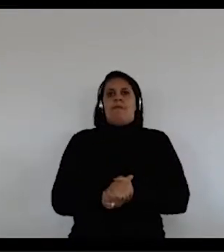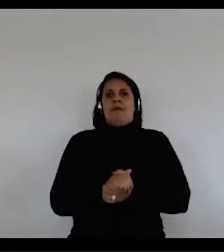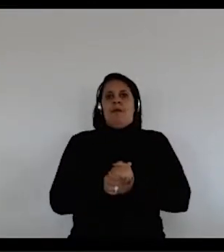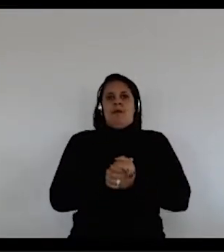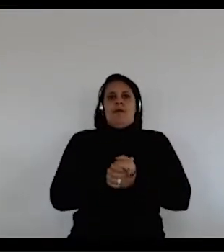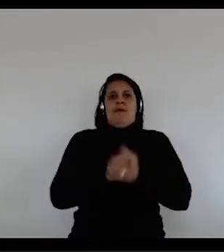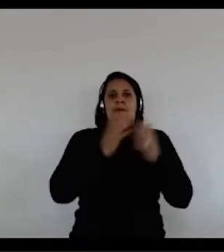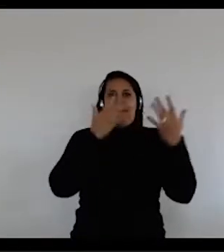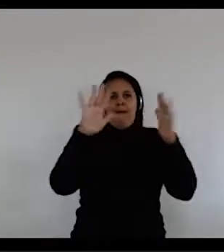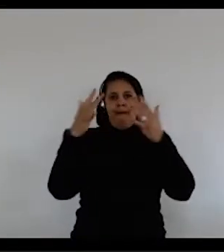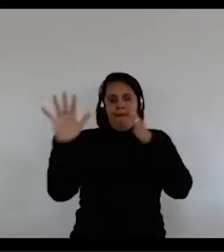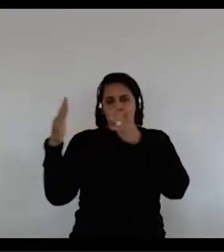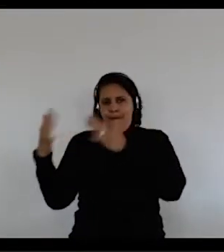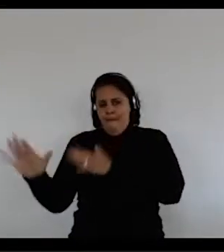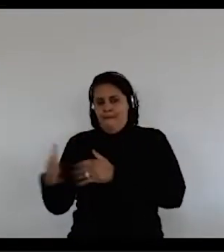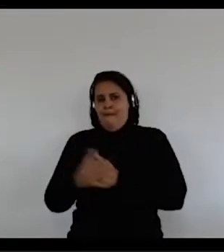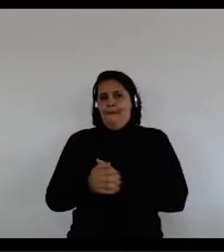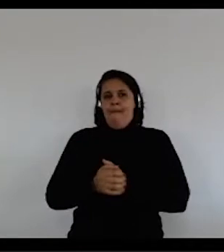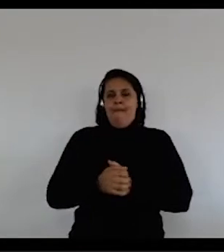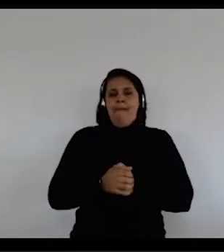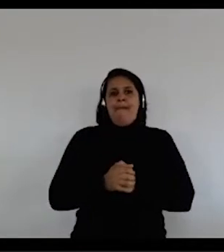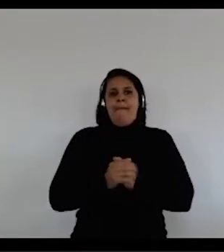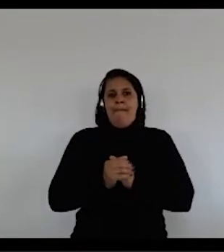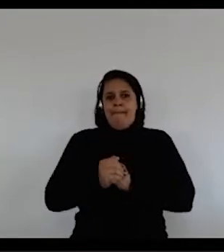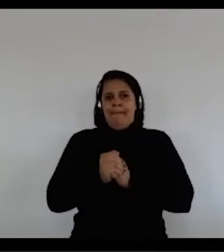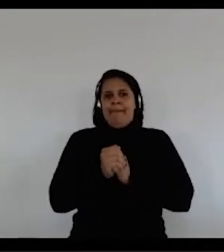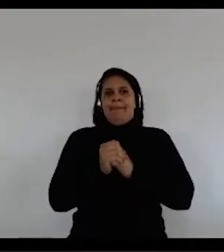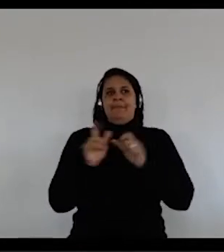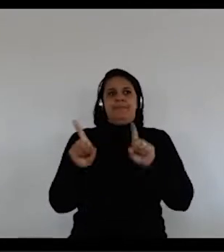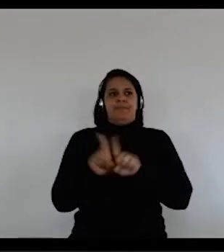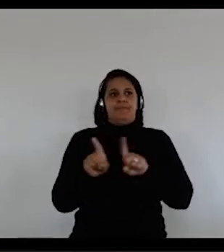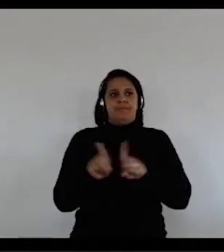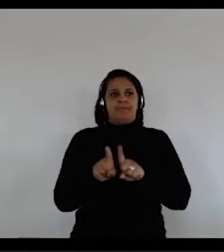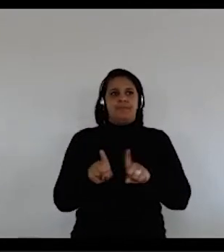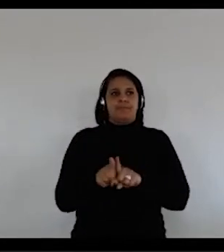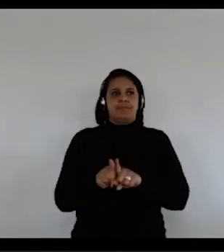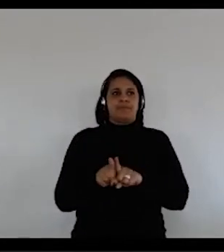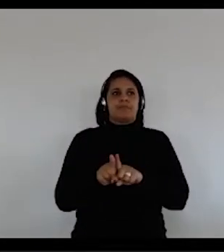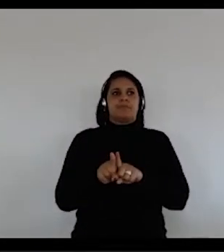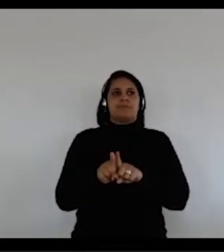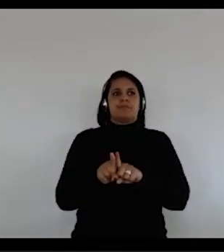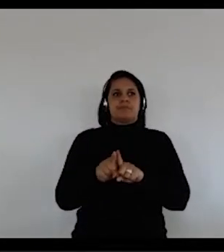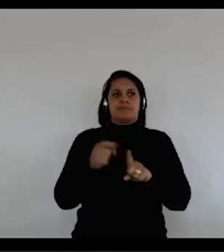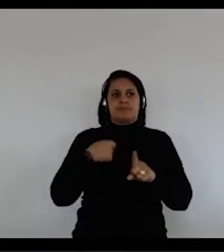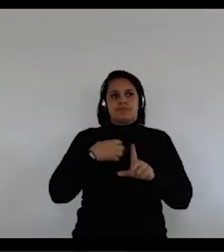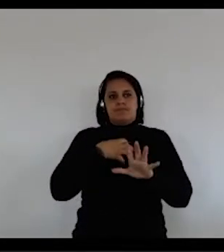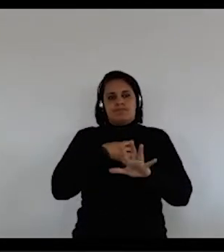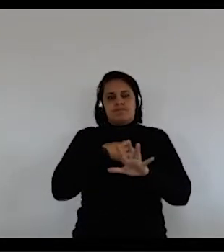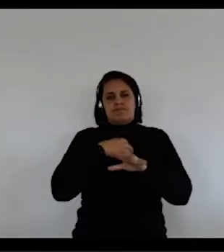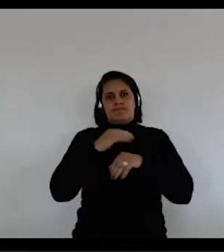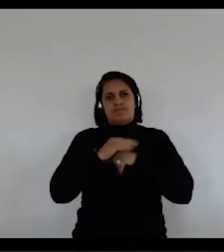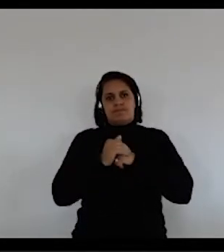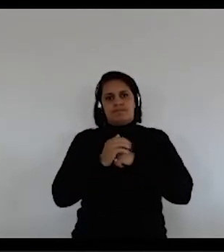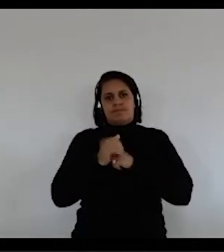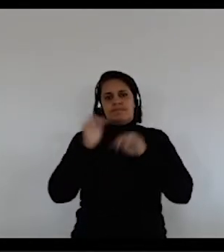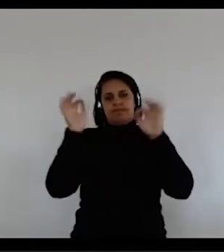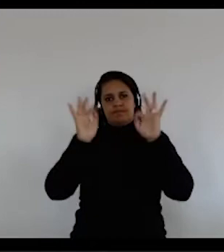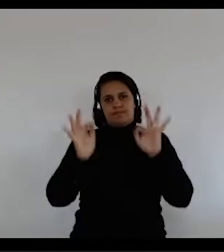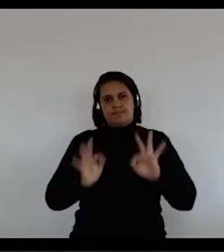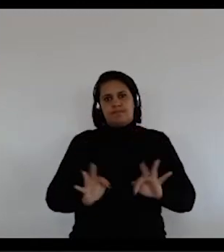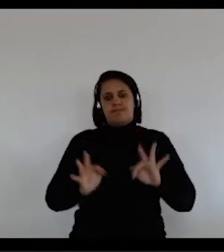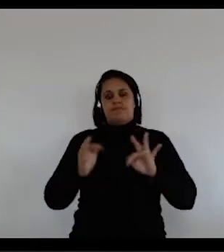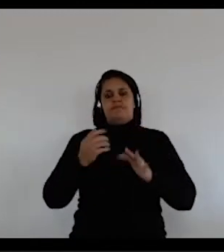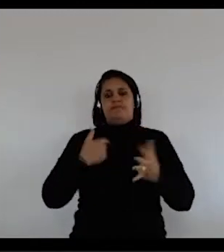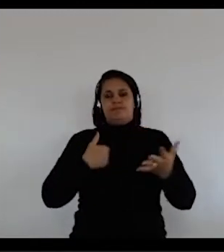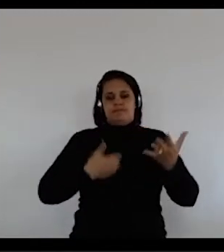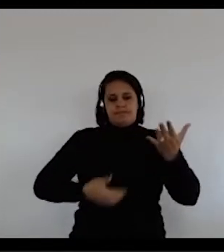Parabenizo a organização e também fico muito feliz de ter comigo